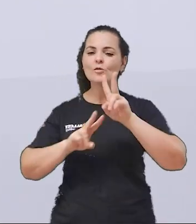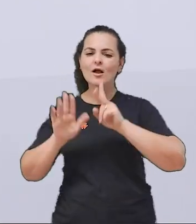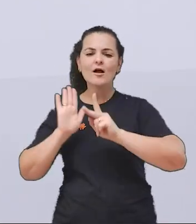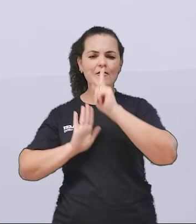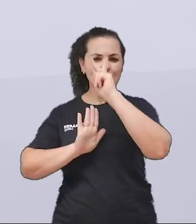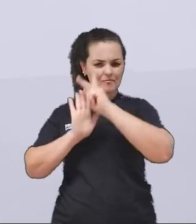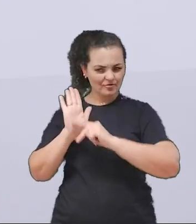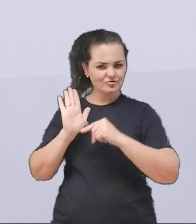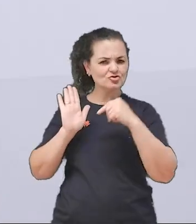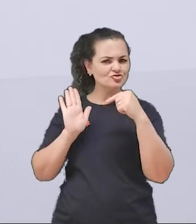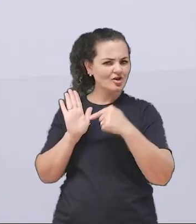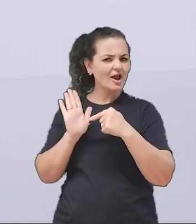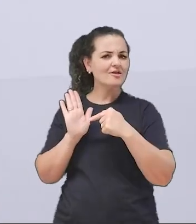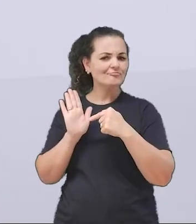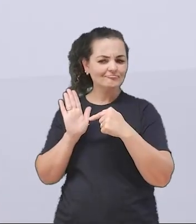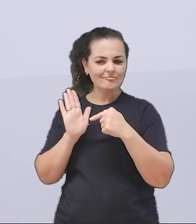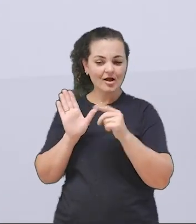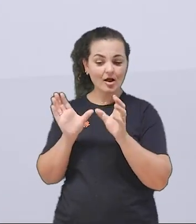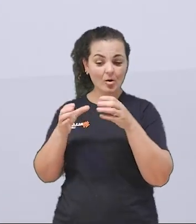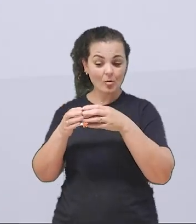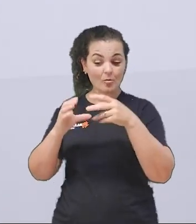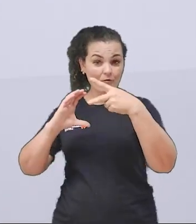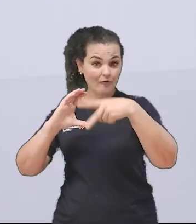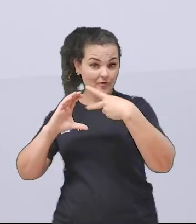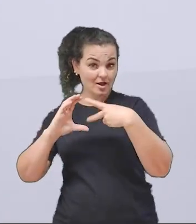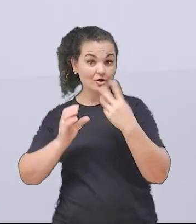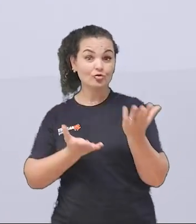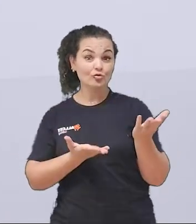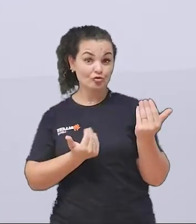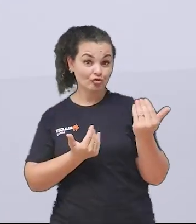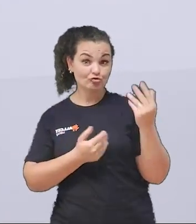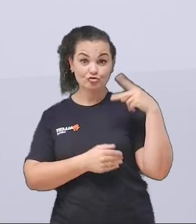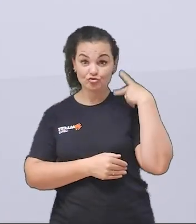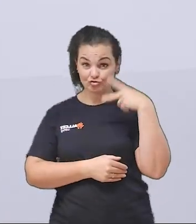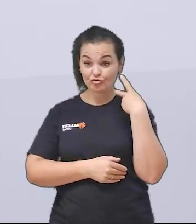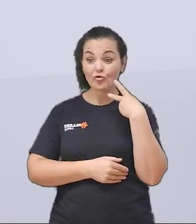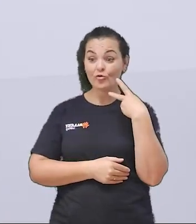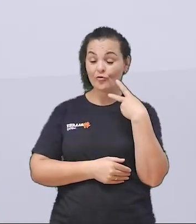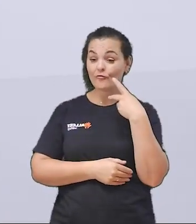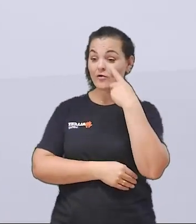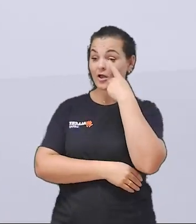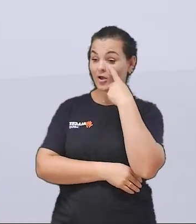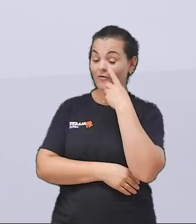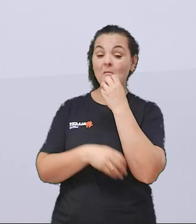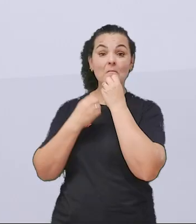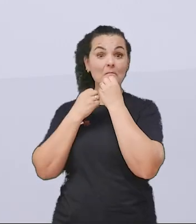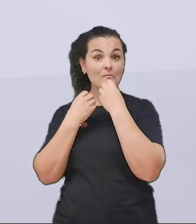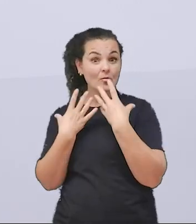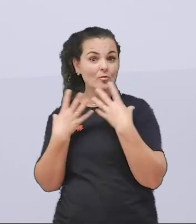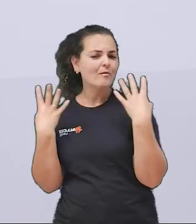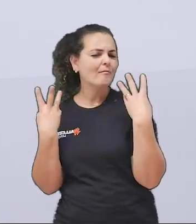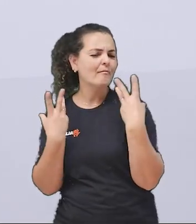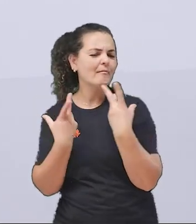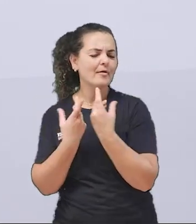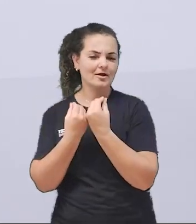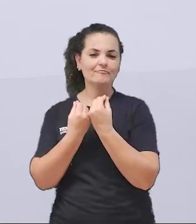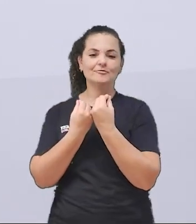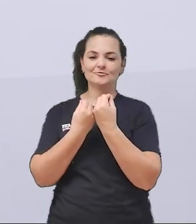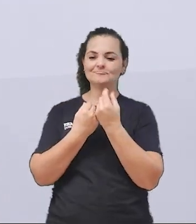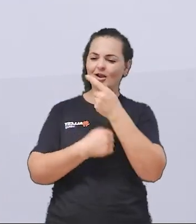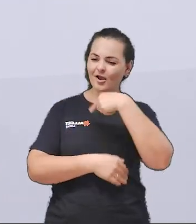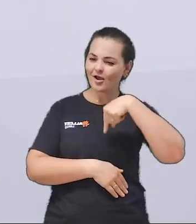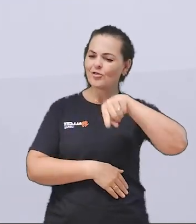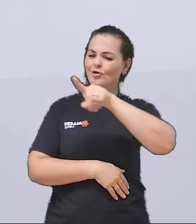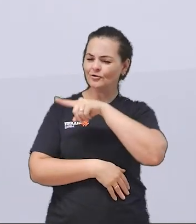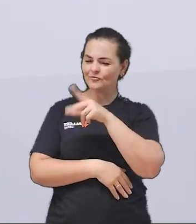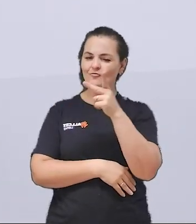vi o programa Vereador Mirim como a pérola da nossa instituição e foi